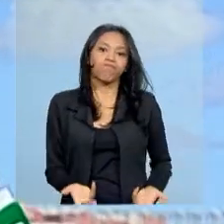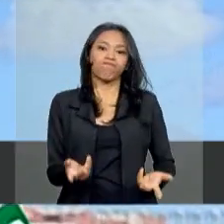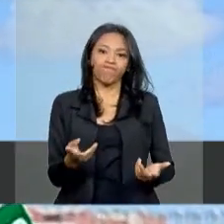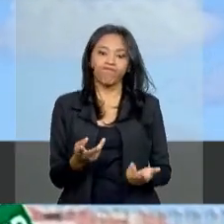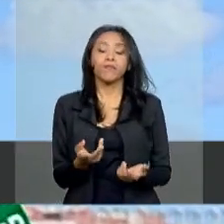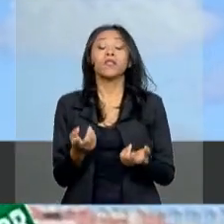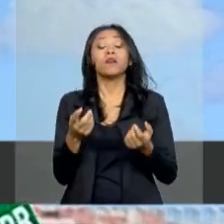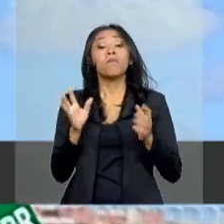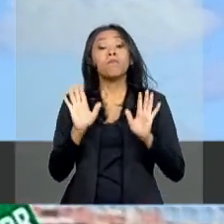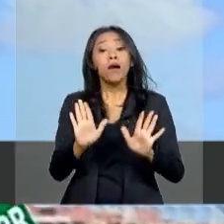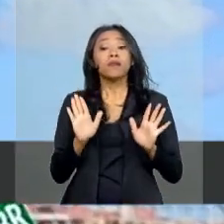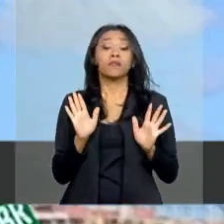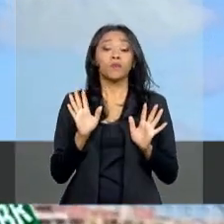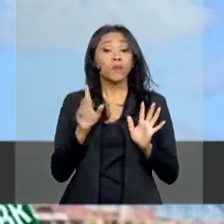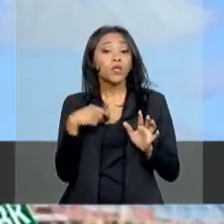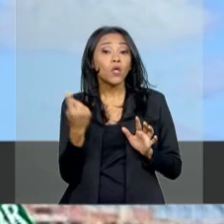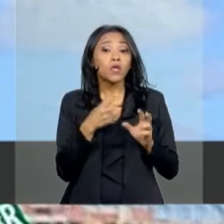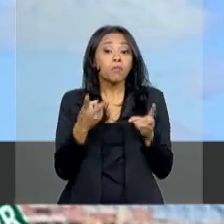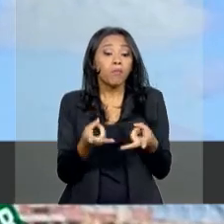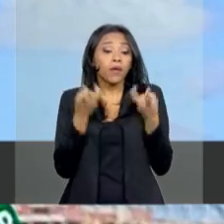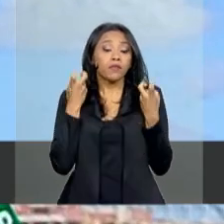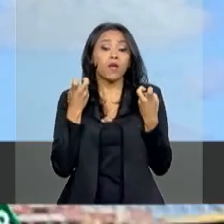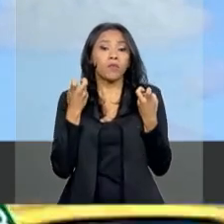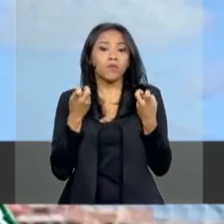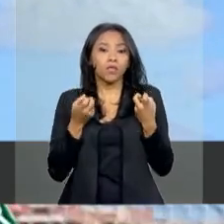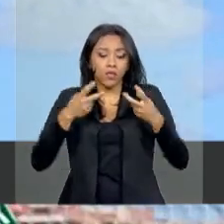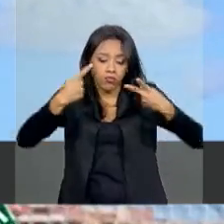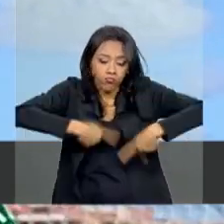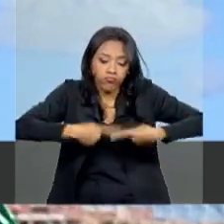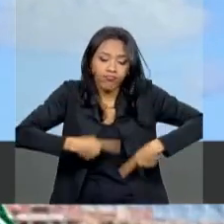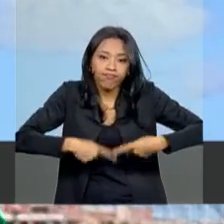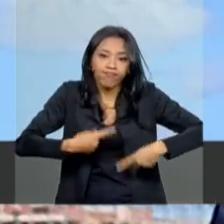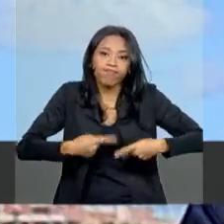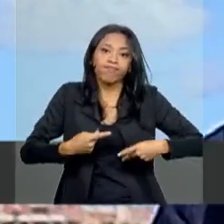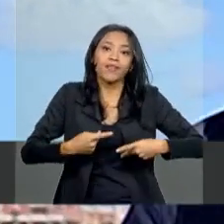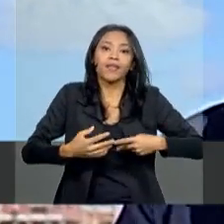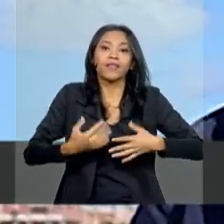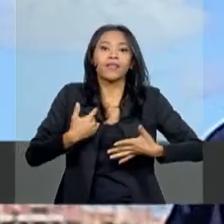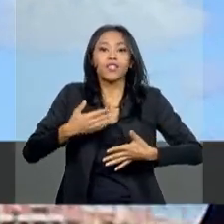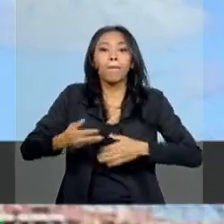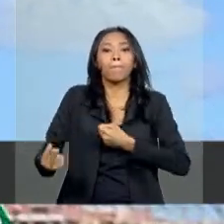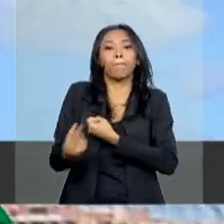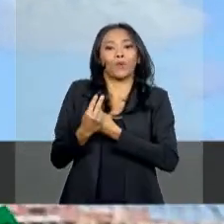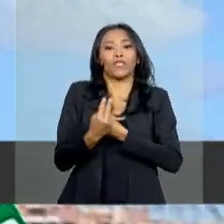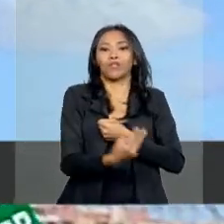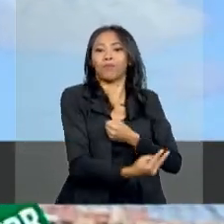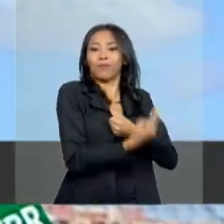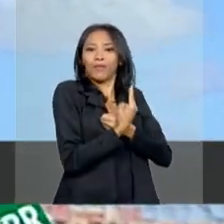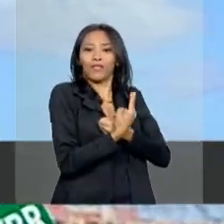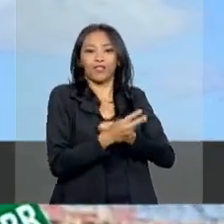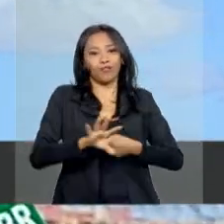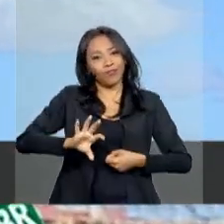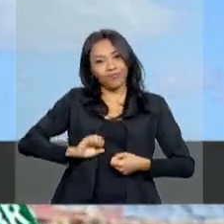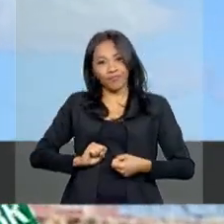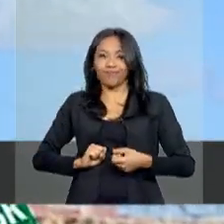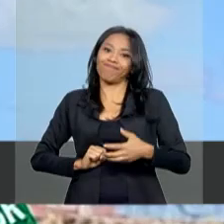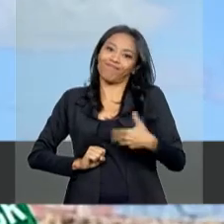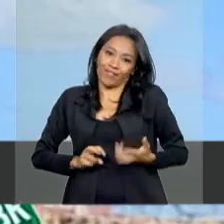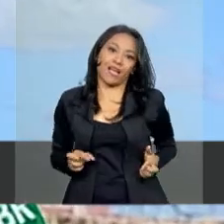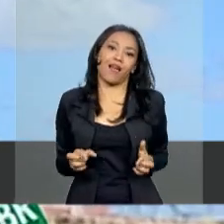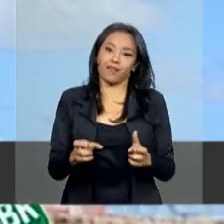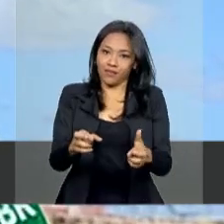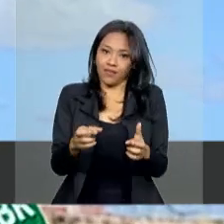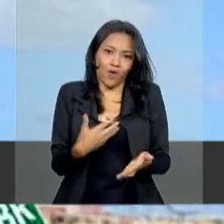percebe é que não há um órgão do nosso organismo que esteja isento de contrair o câncer